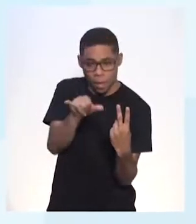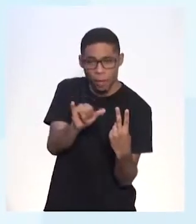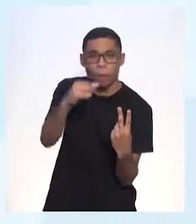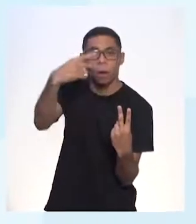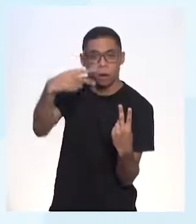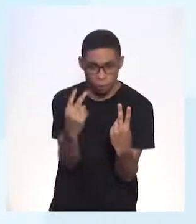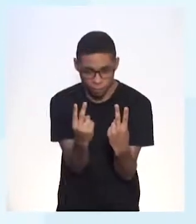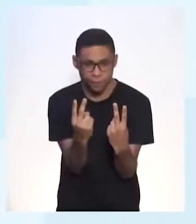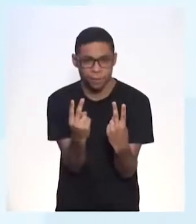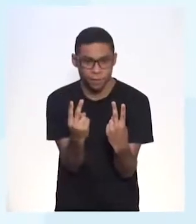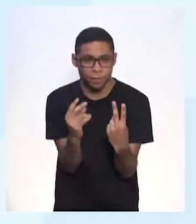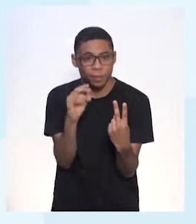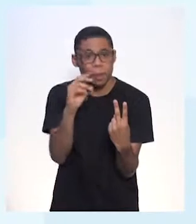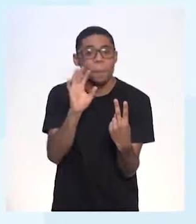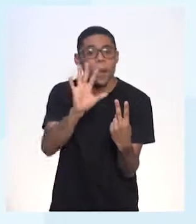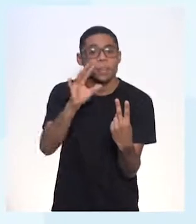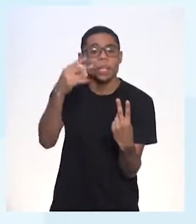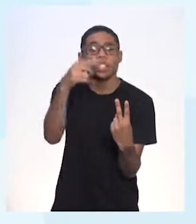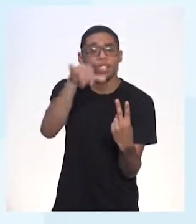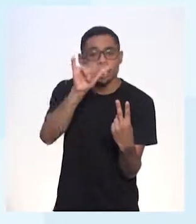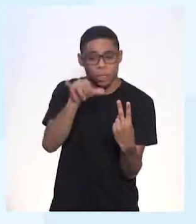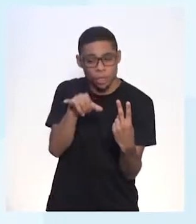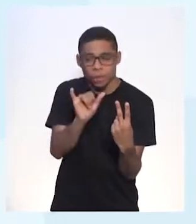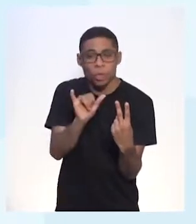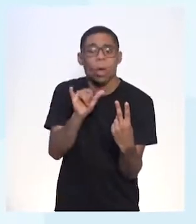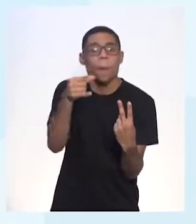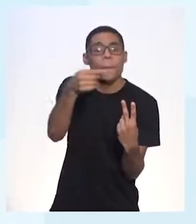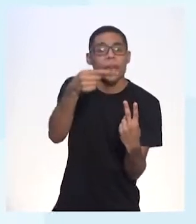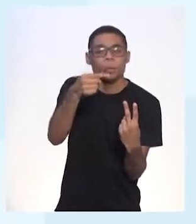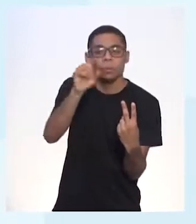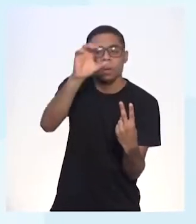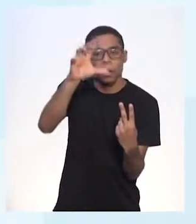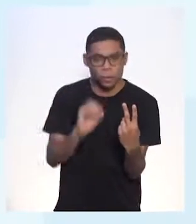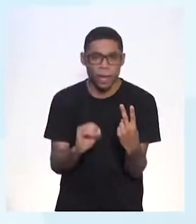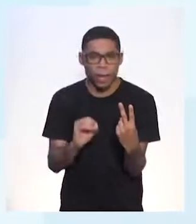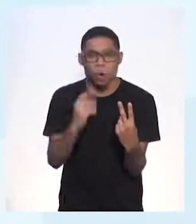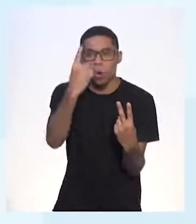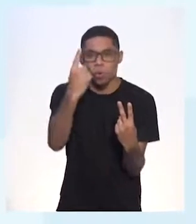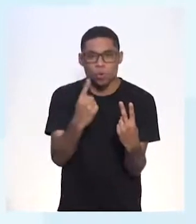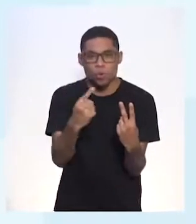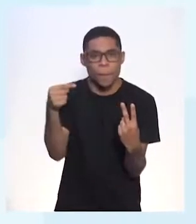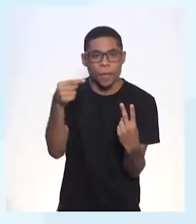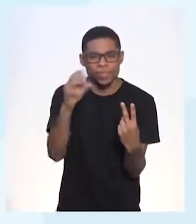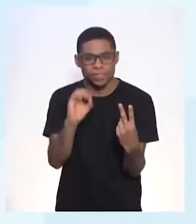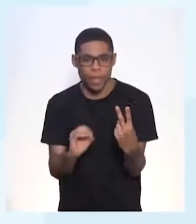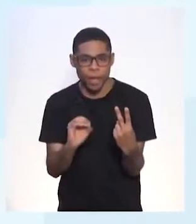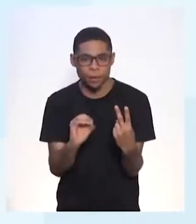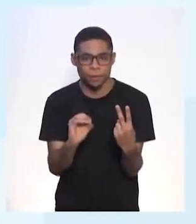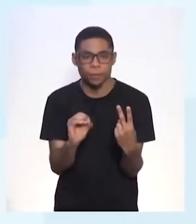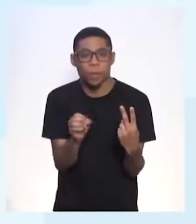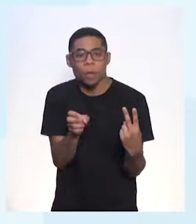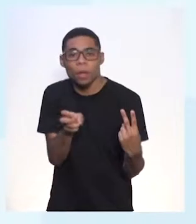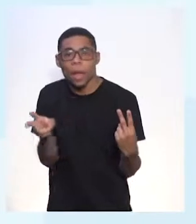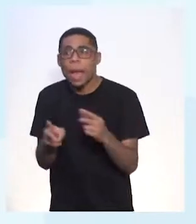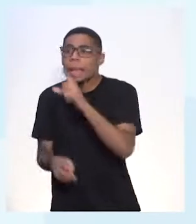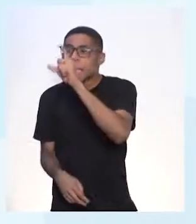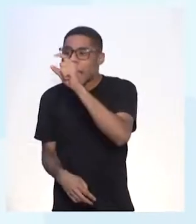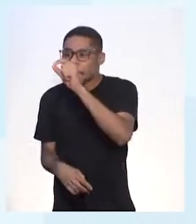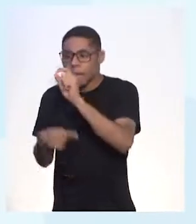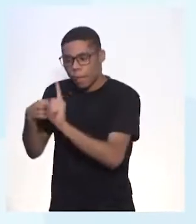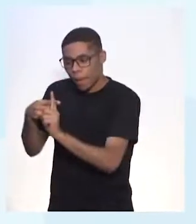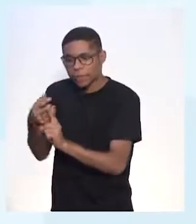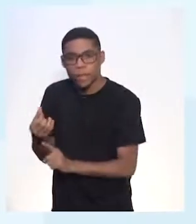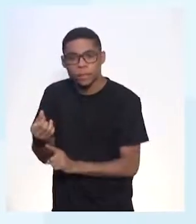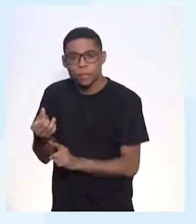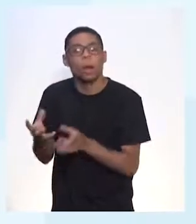y. Eu zero, né, Osmar? Sim. E 10 mais 6, 16. Que número vezes